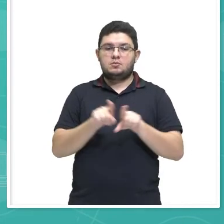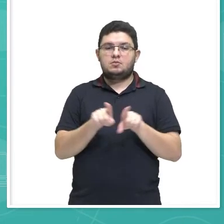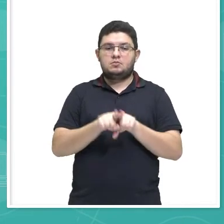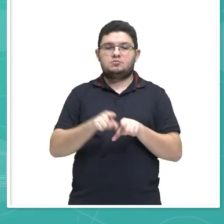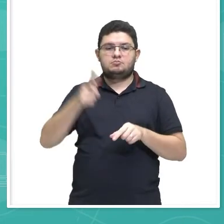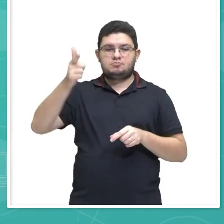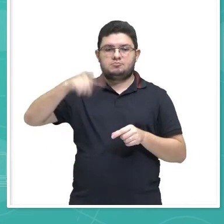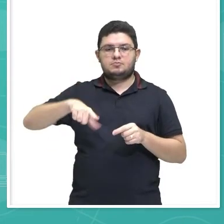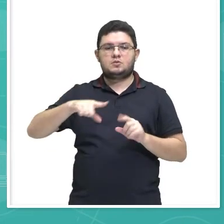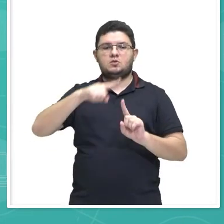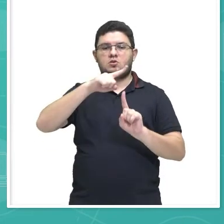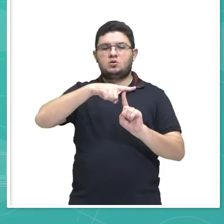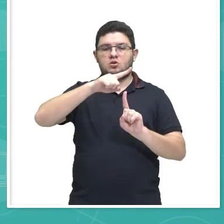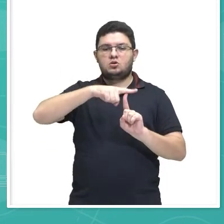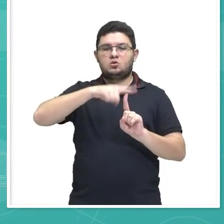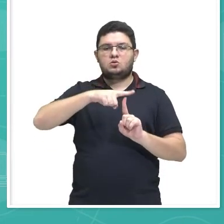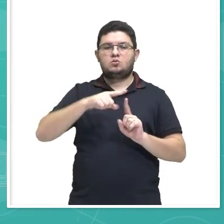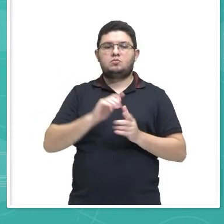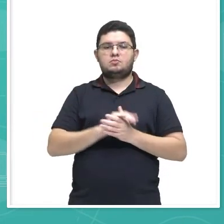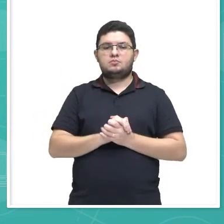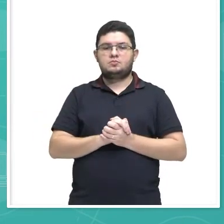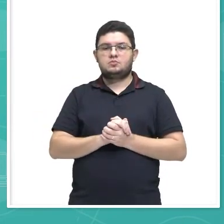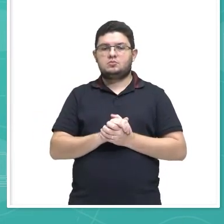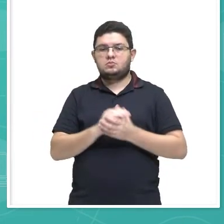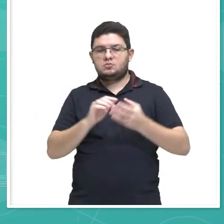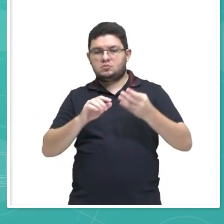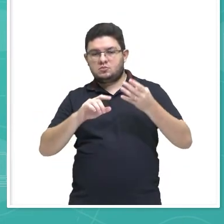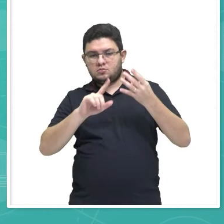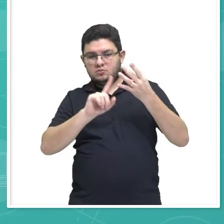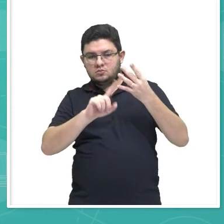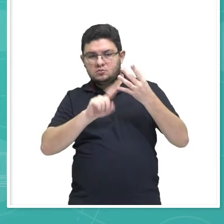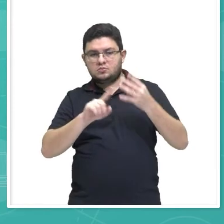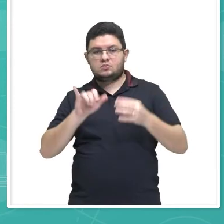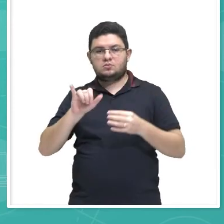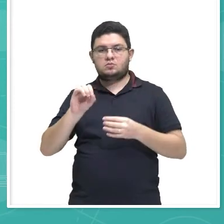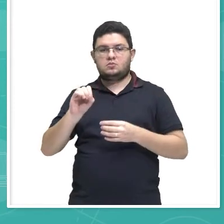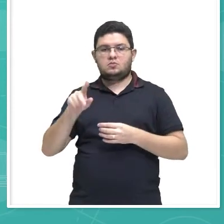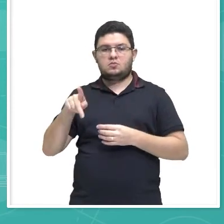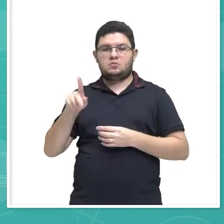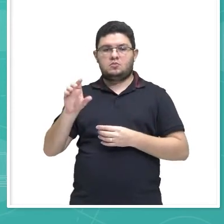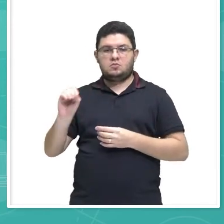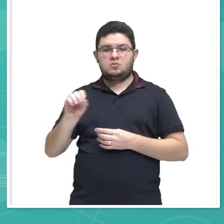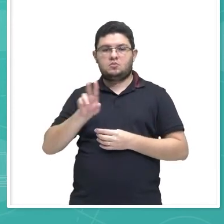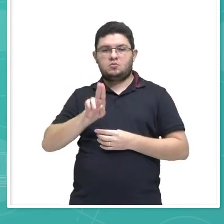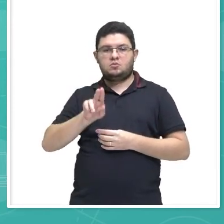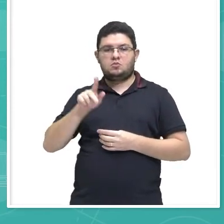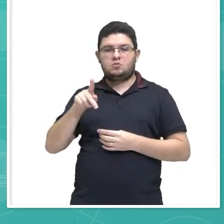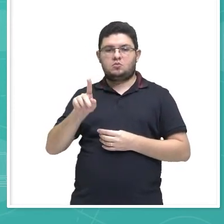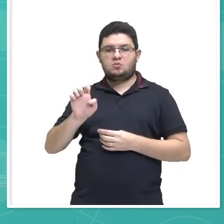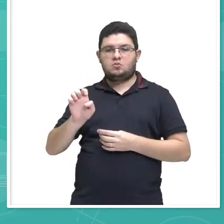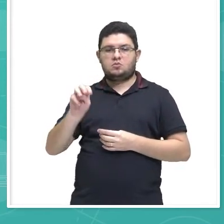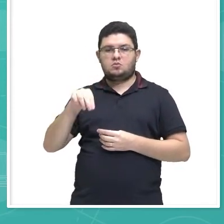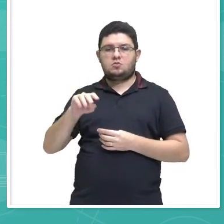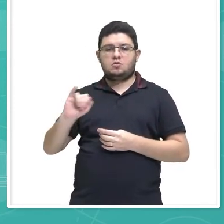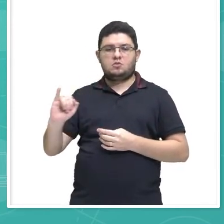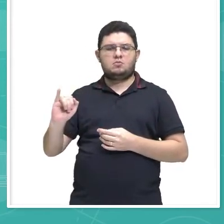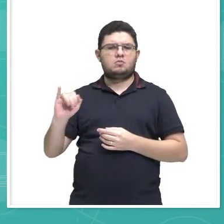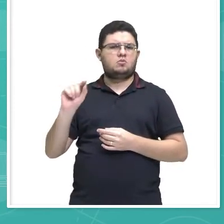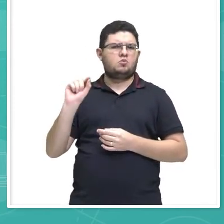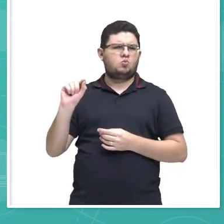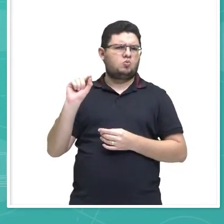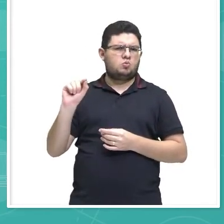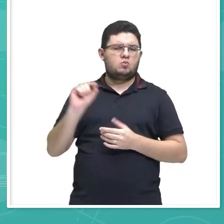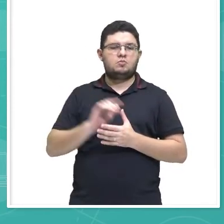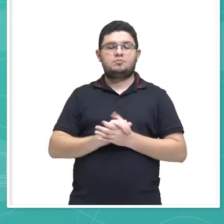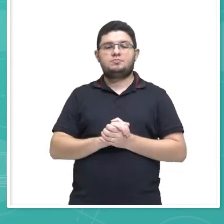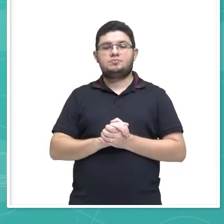de ukemi, olha aí, que é o yokokemi. Tá? Então, o yokokemi é uma